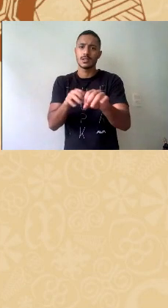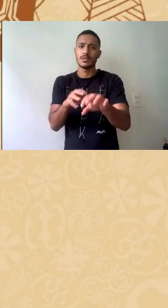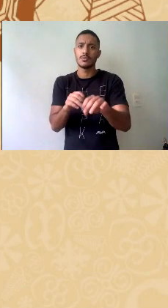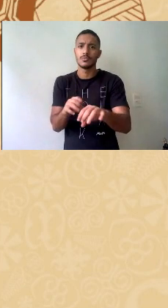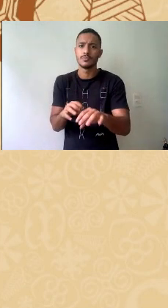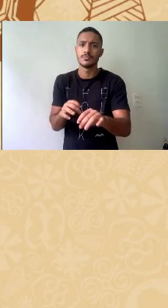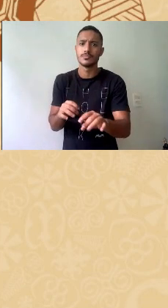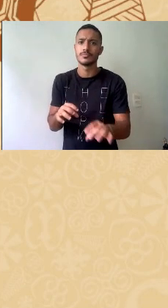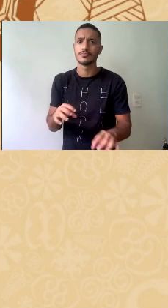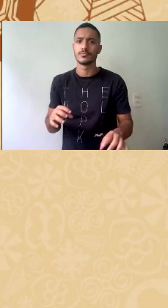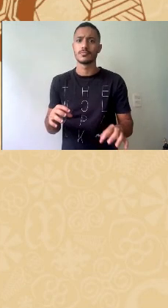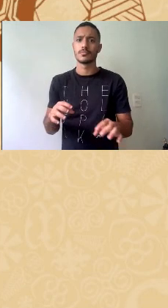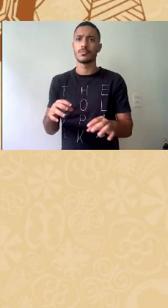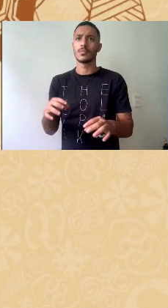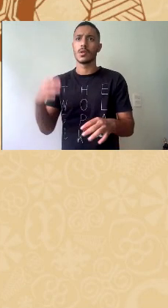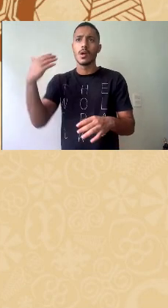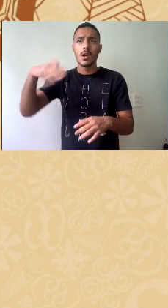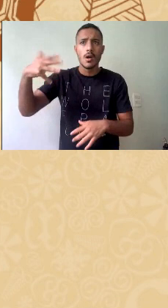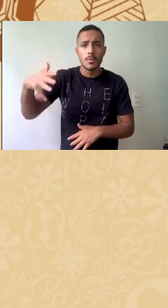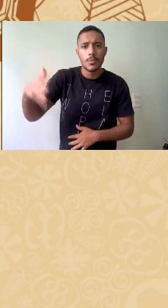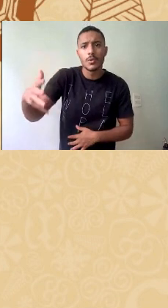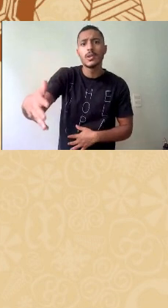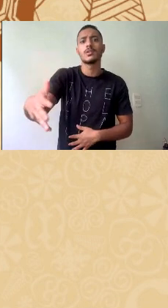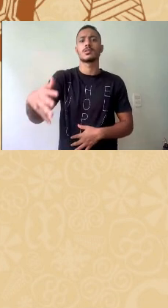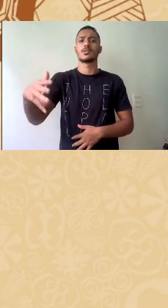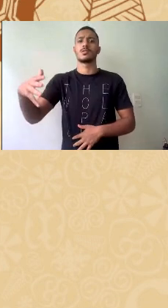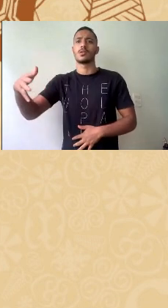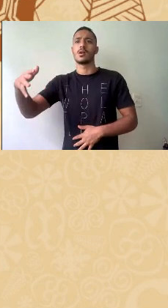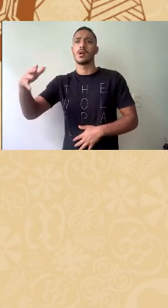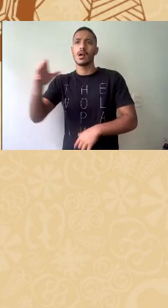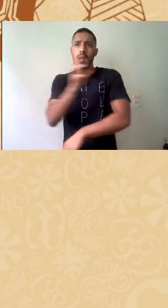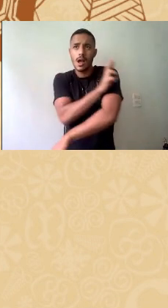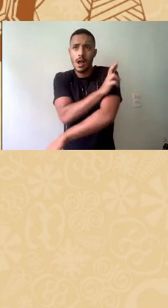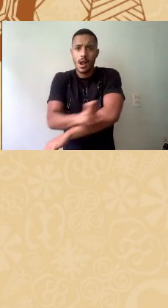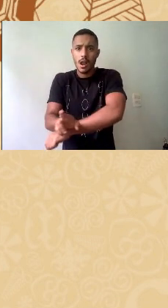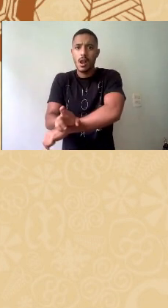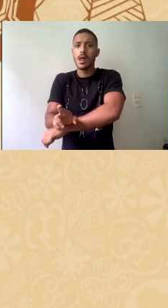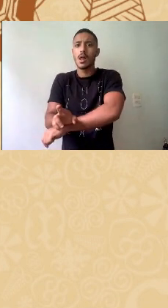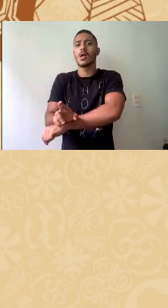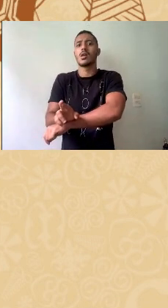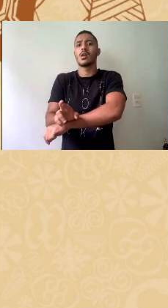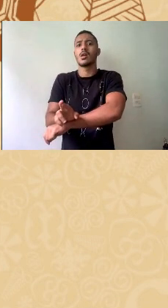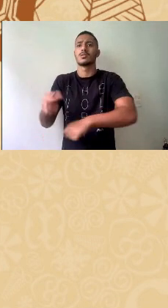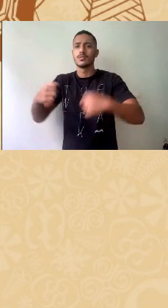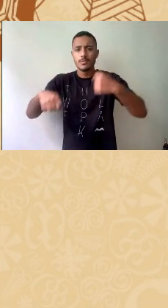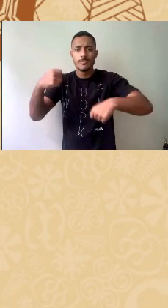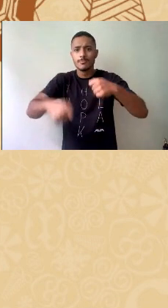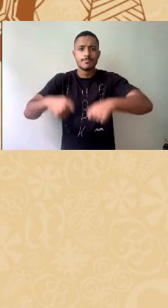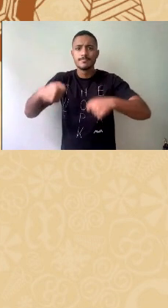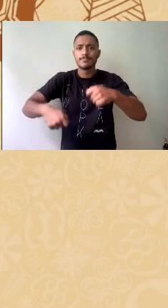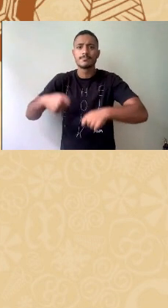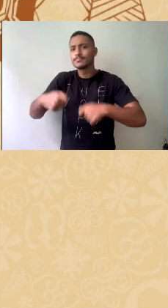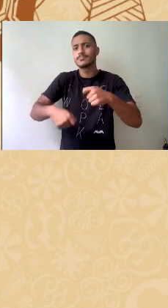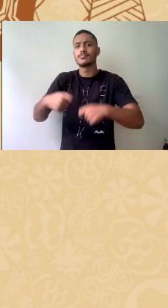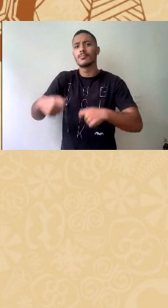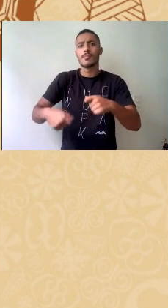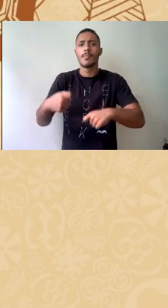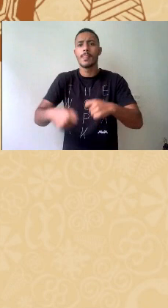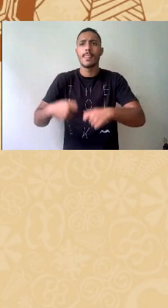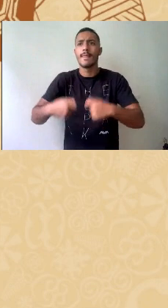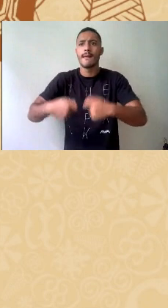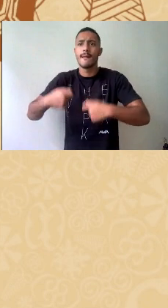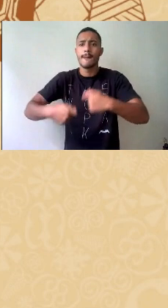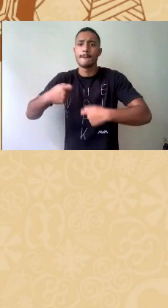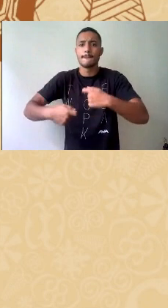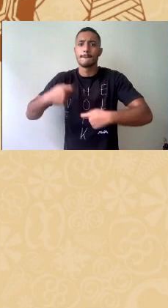política, a classe, o gênero e a raça é extremamente importante nesse nosso debate para poder pensar outras ações que possam,